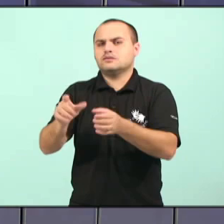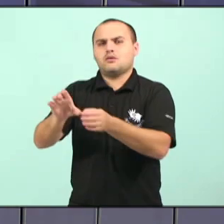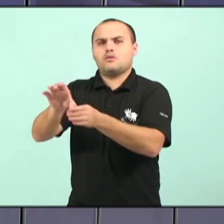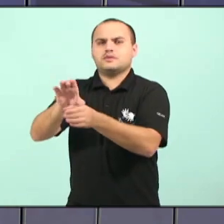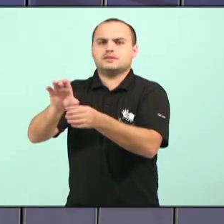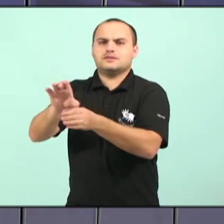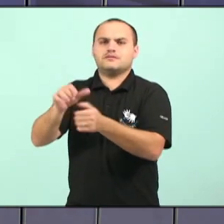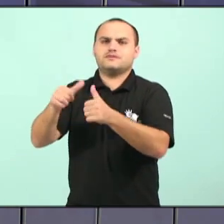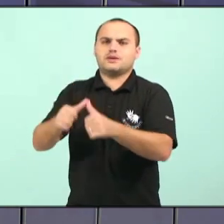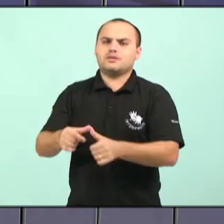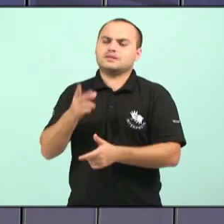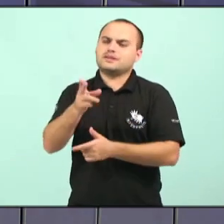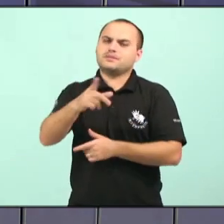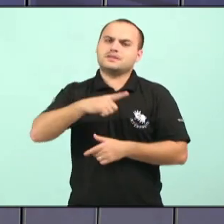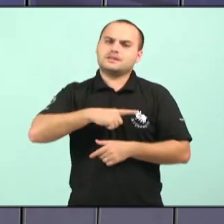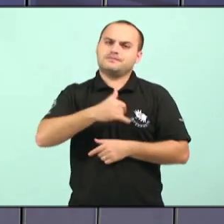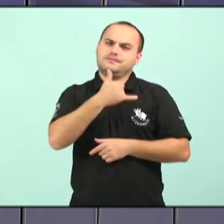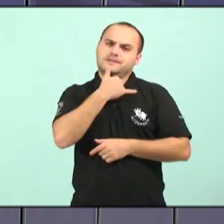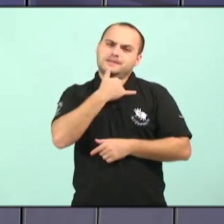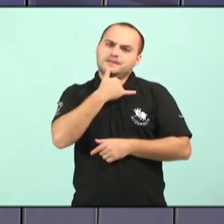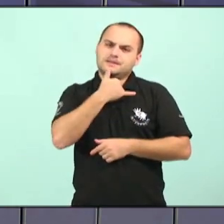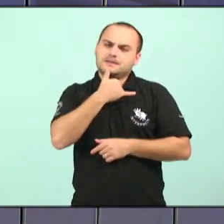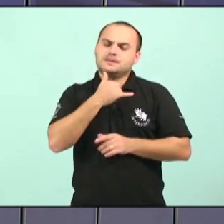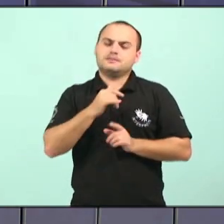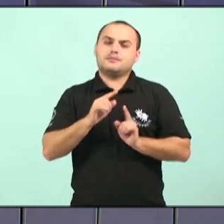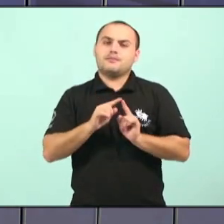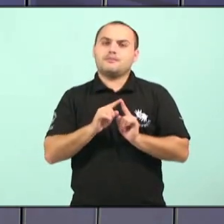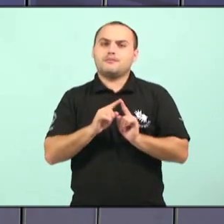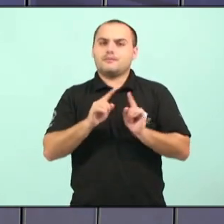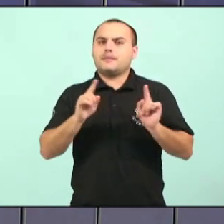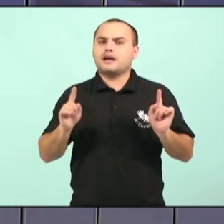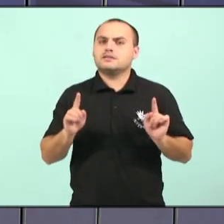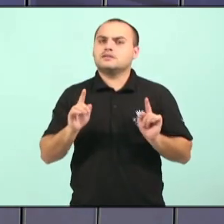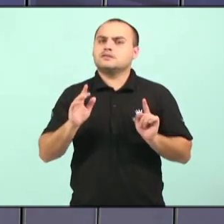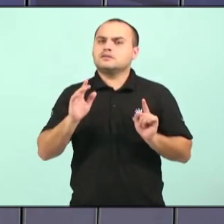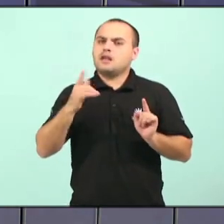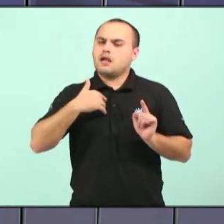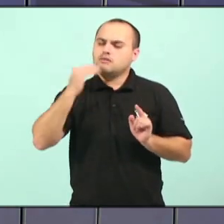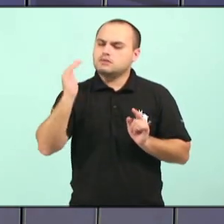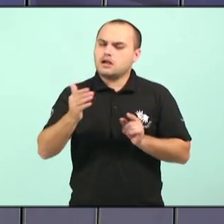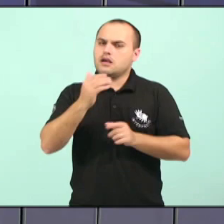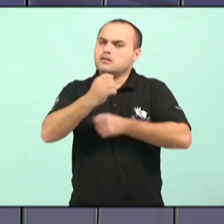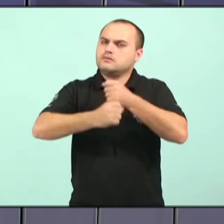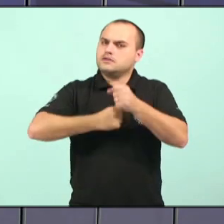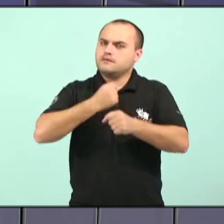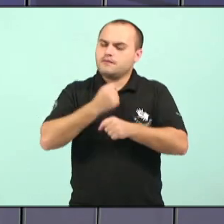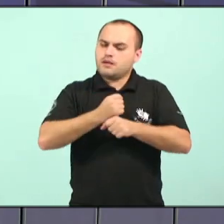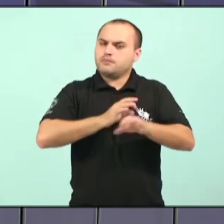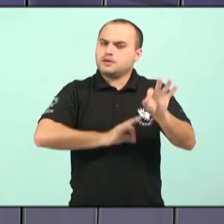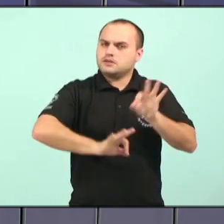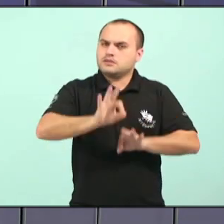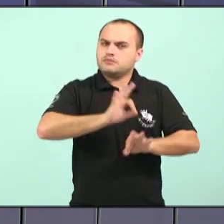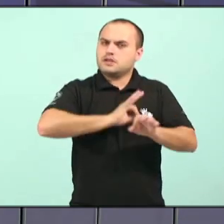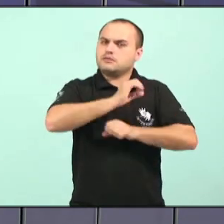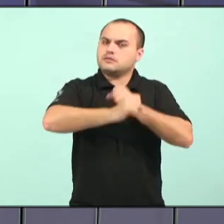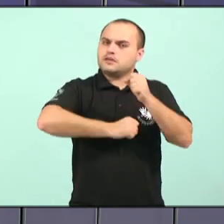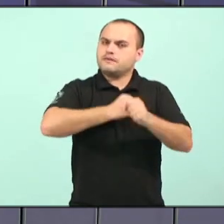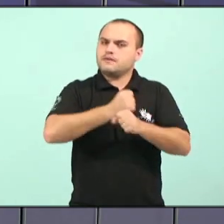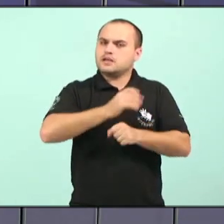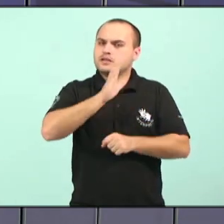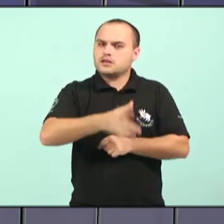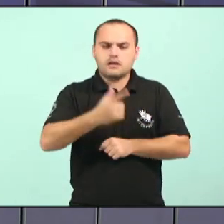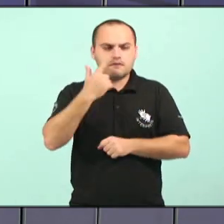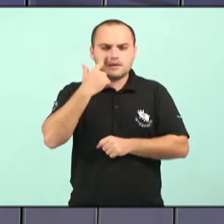de frustração, mas isso já começa a nossa preparação para o outro ano, o nosso planejamento, prevendo tudo isso. Então,